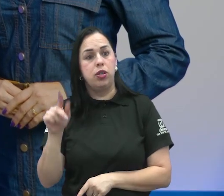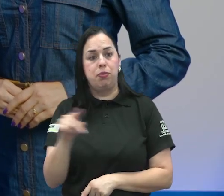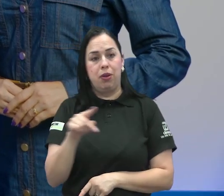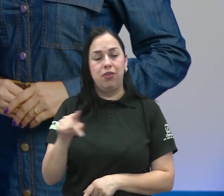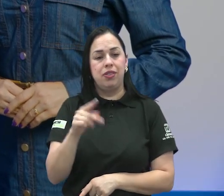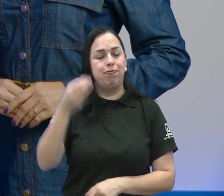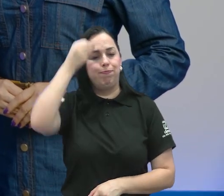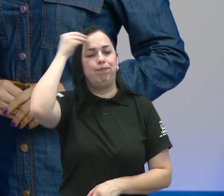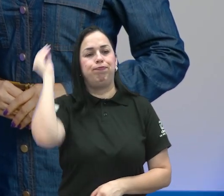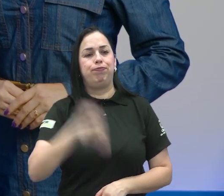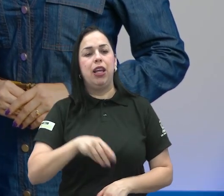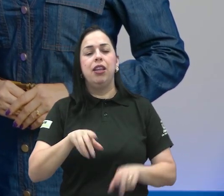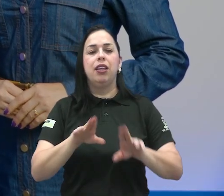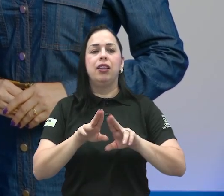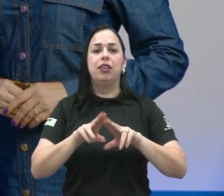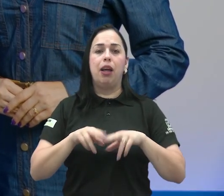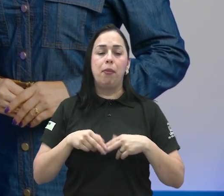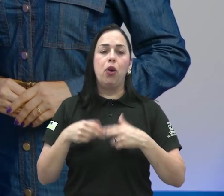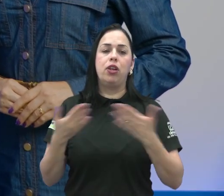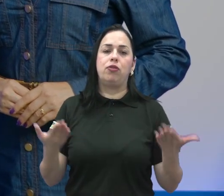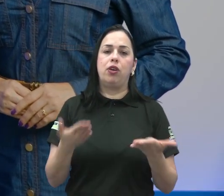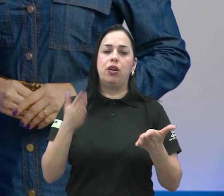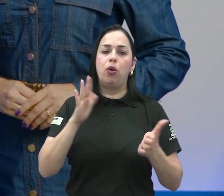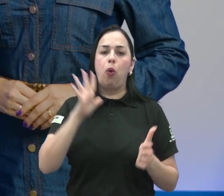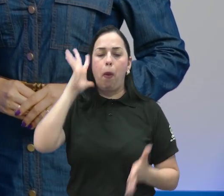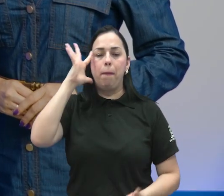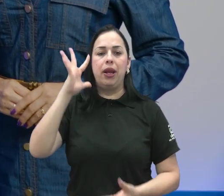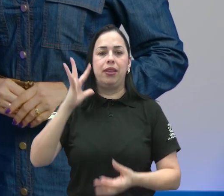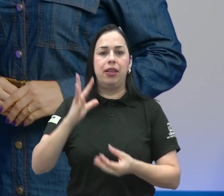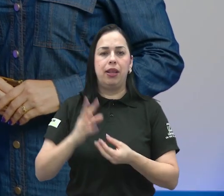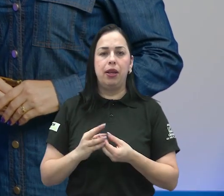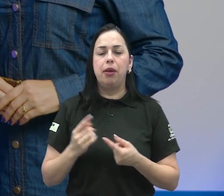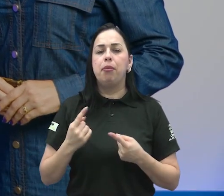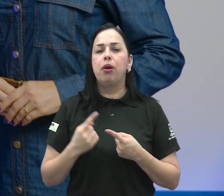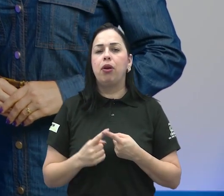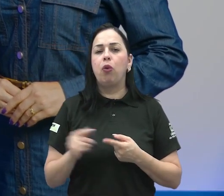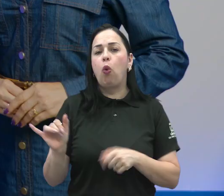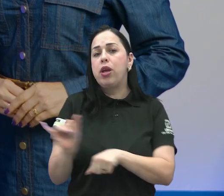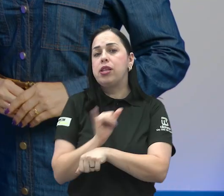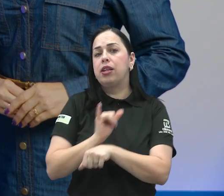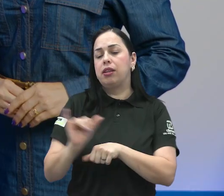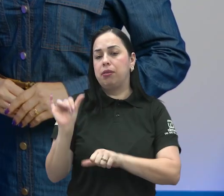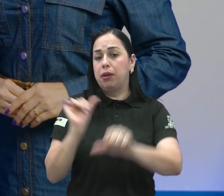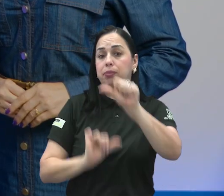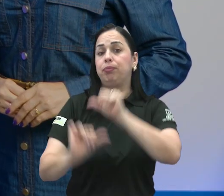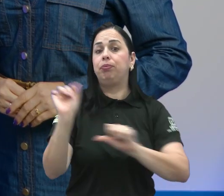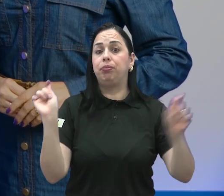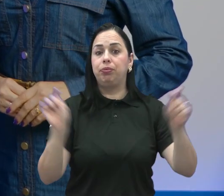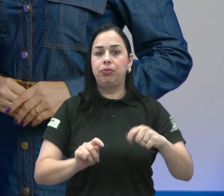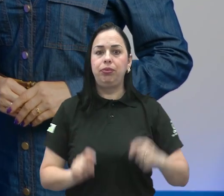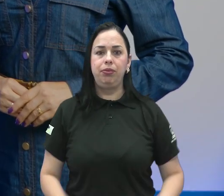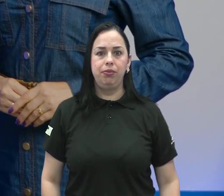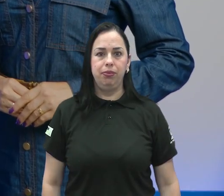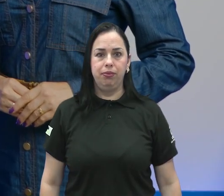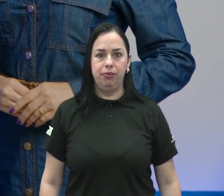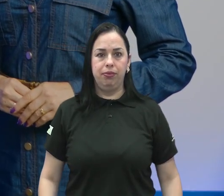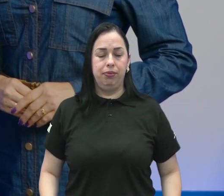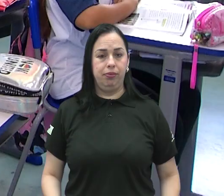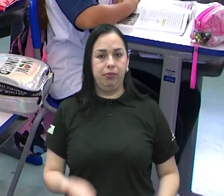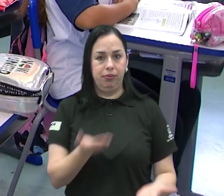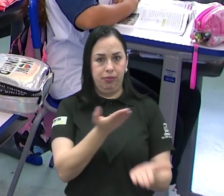desistir. Na reportagem a seguir, vamos entender as razões desse fenômeno e quais caminhos podem reverter essa